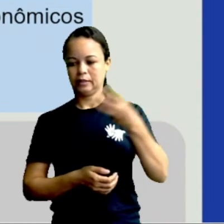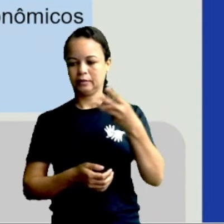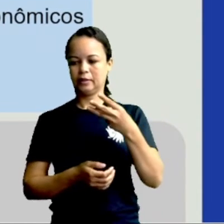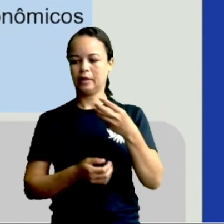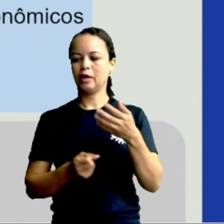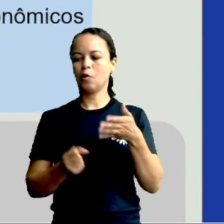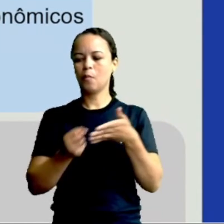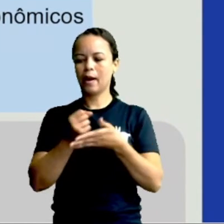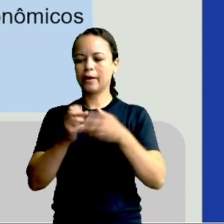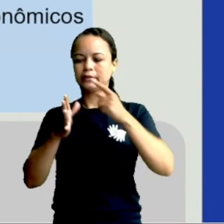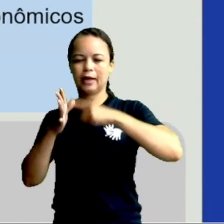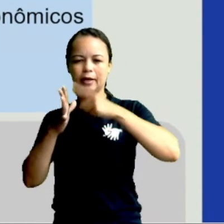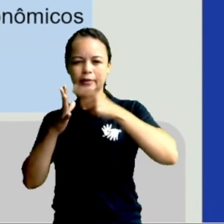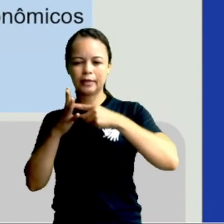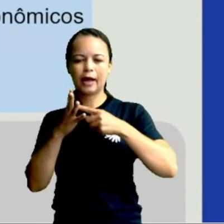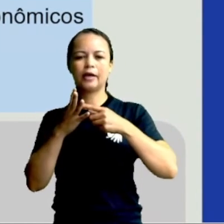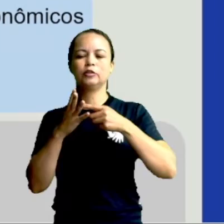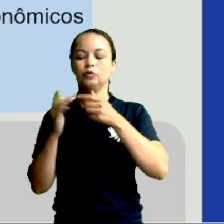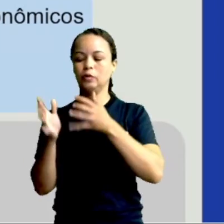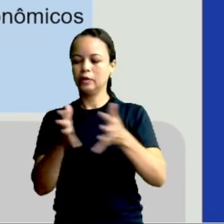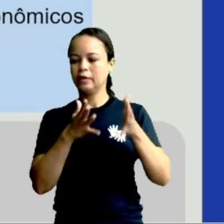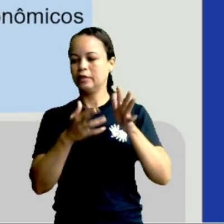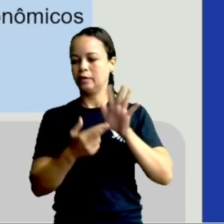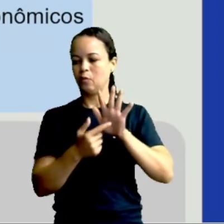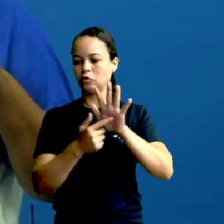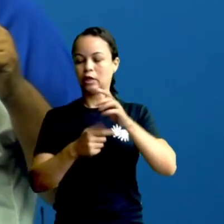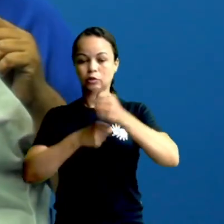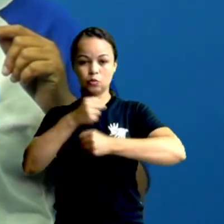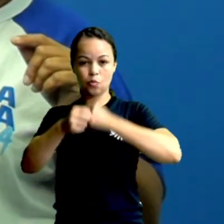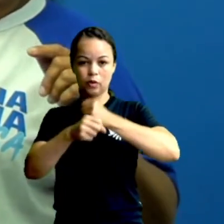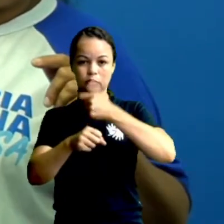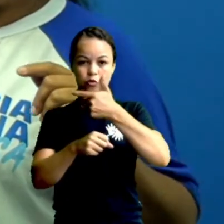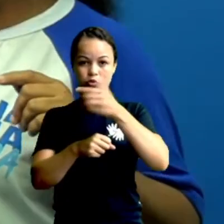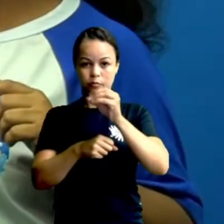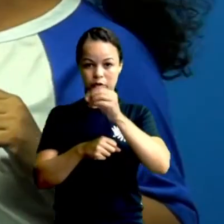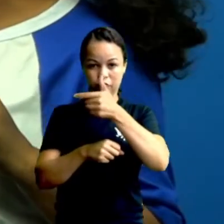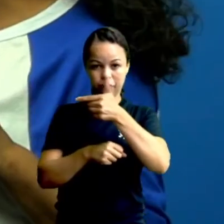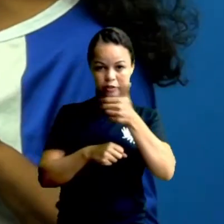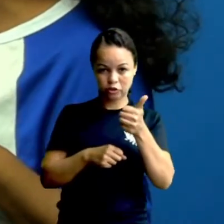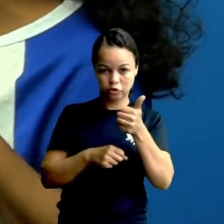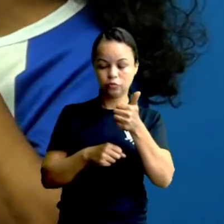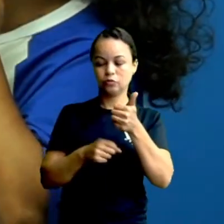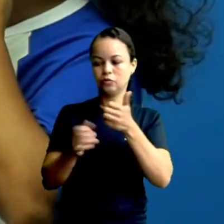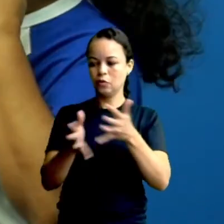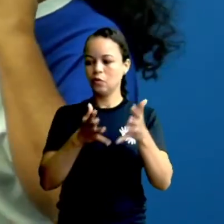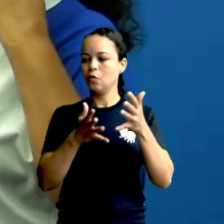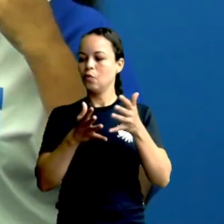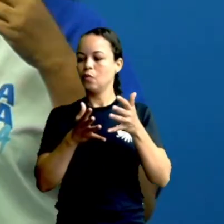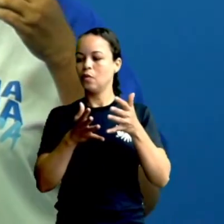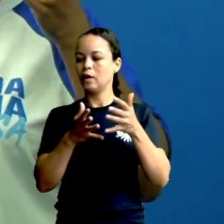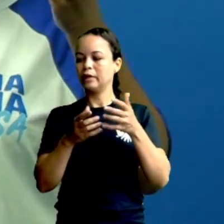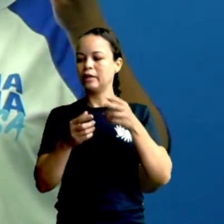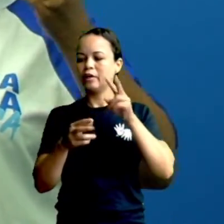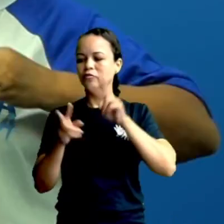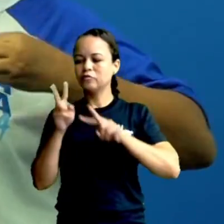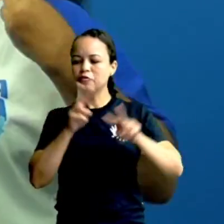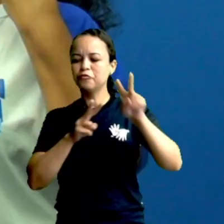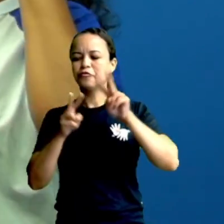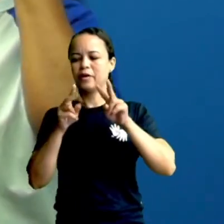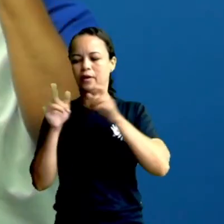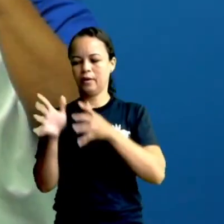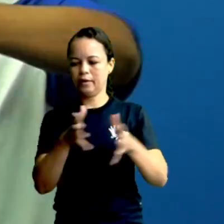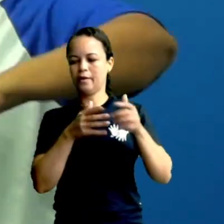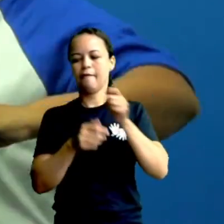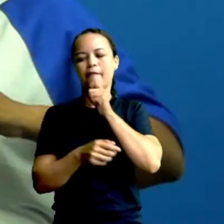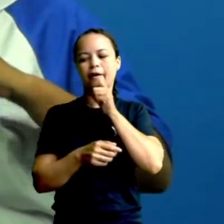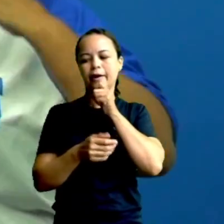ainda acontecerá esse ano. Veja só, olha para cá, eu quero chamar a atenção para essa questão 2. Talvez você possa pensar,